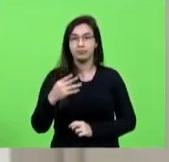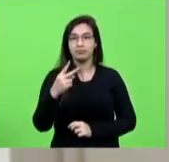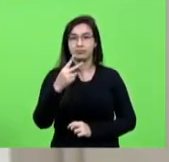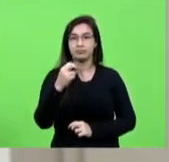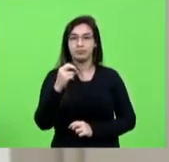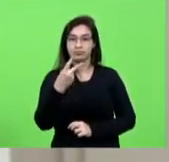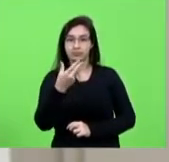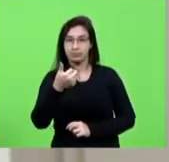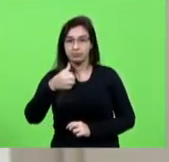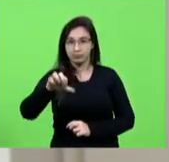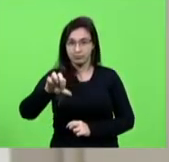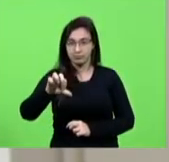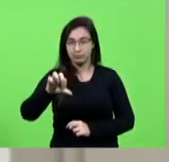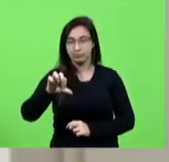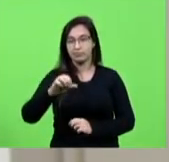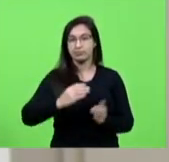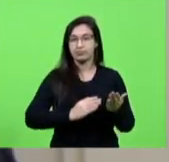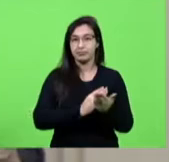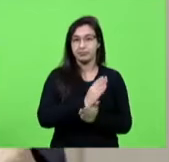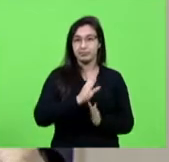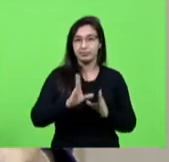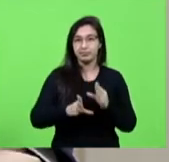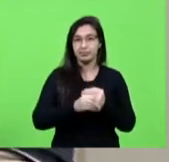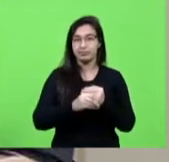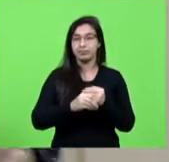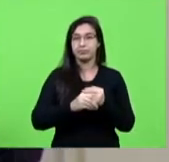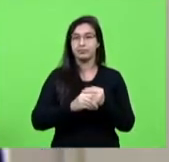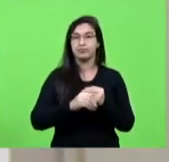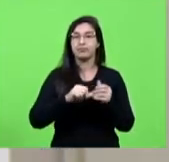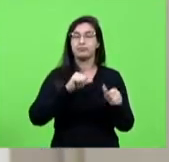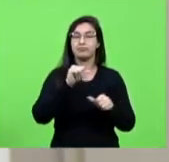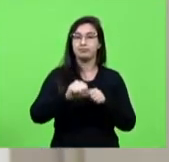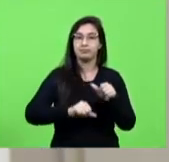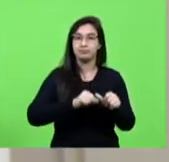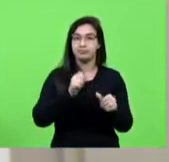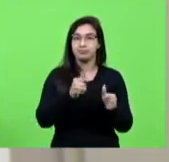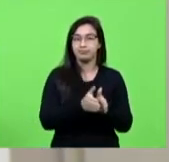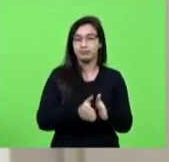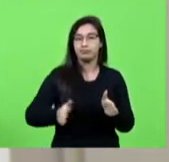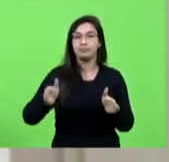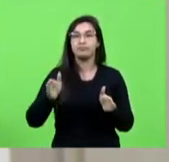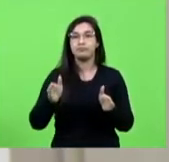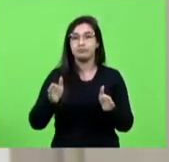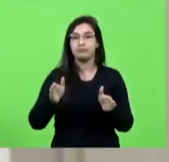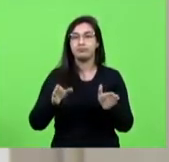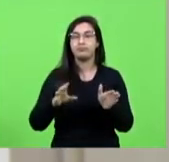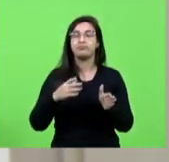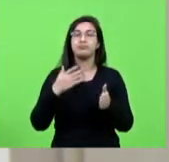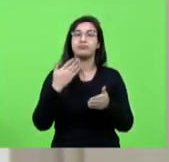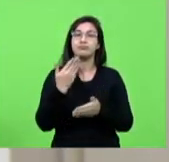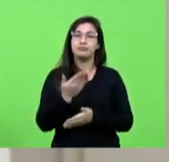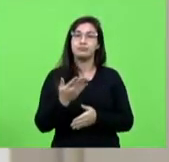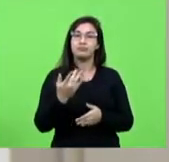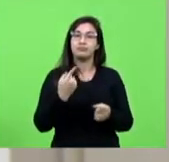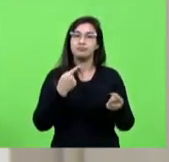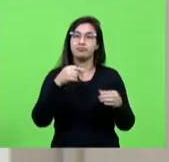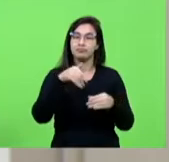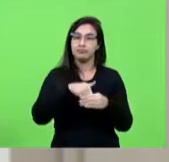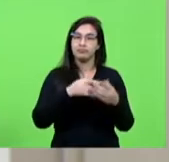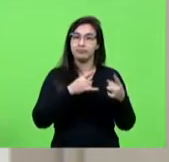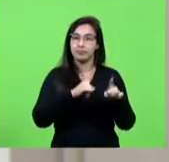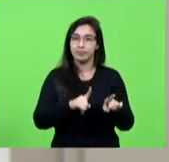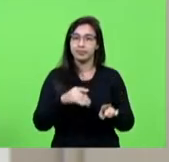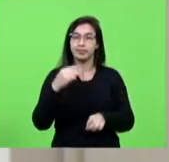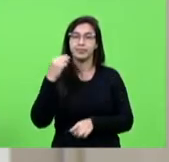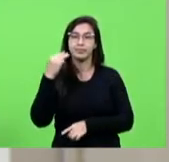227/2019 foi aprovado com emenda modificativa por maioria em turno único, com votos contrários dos senhores deputados